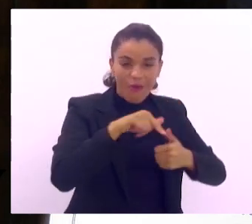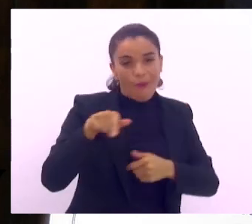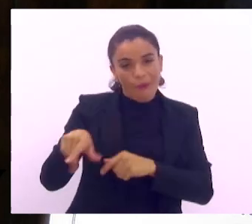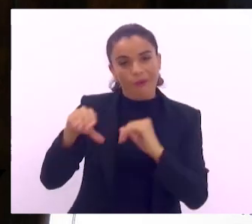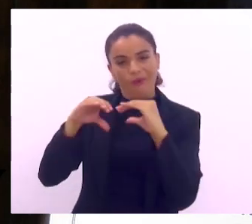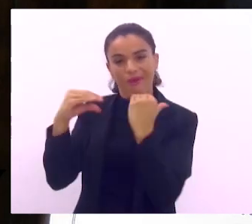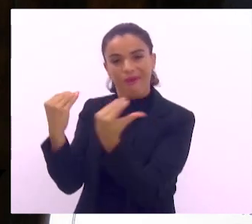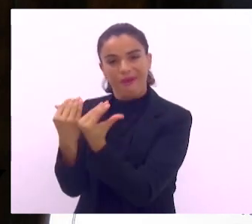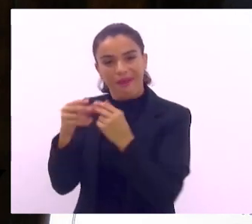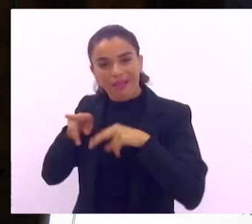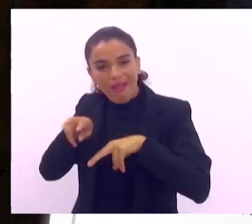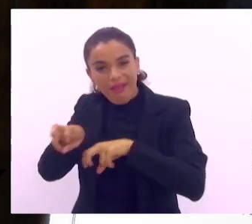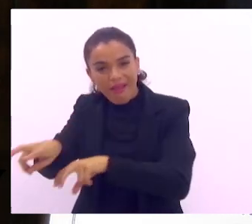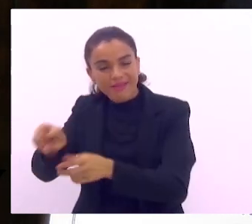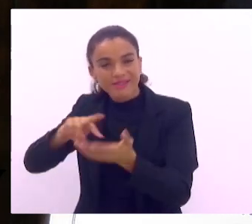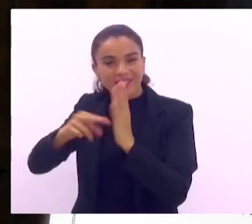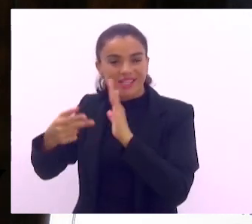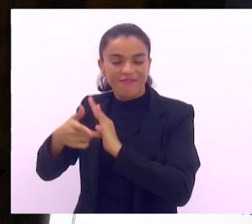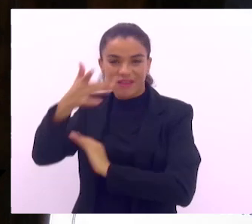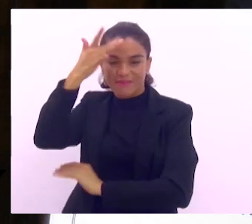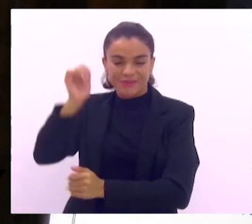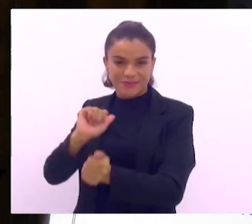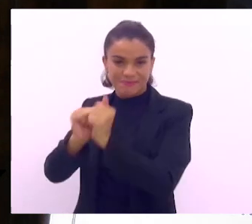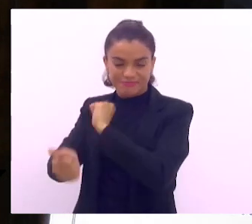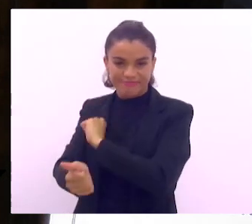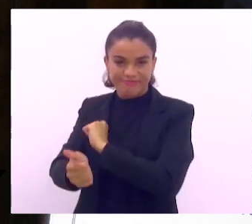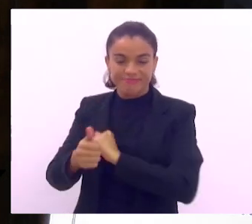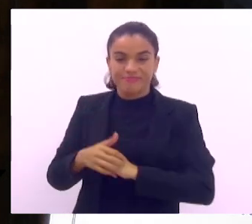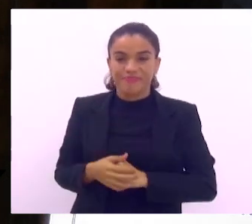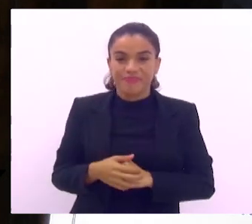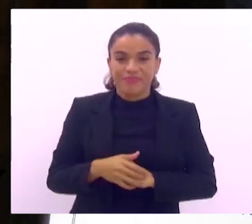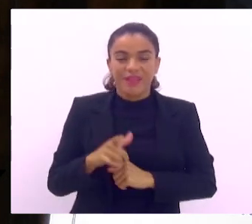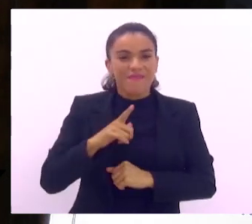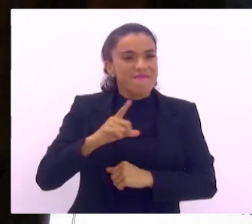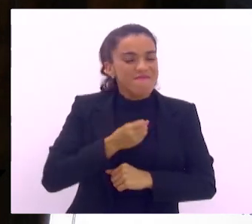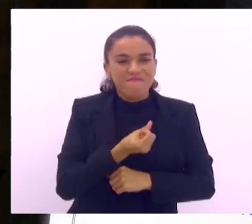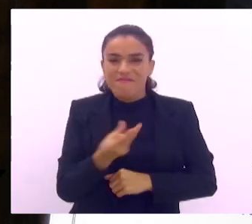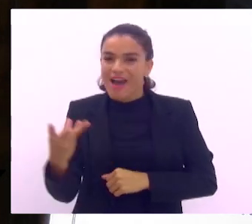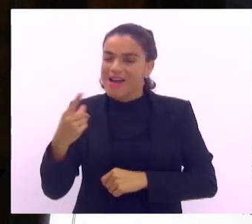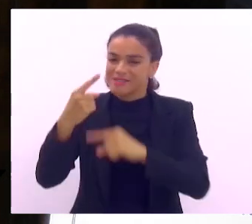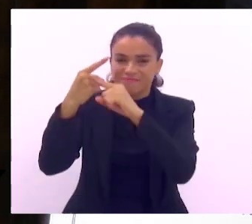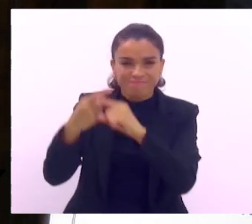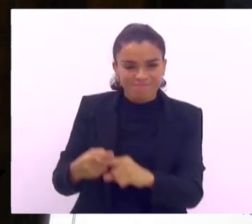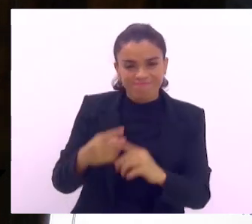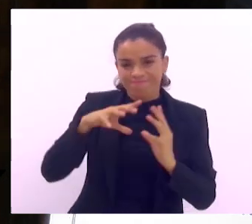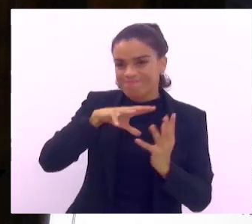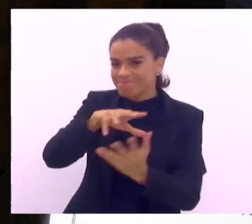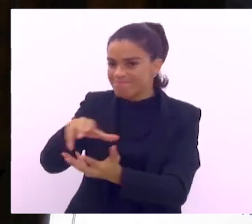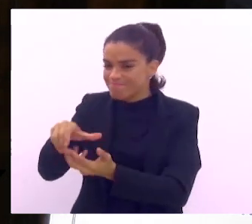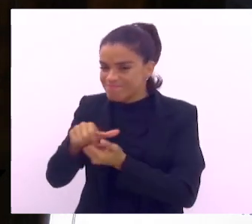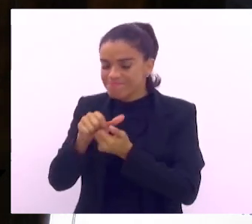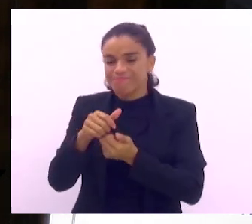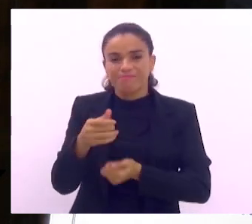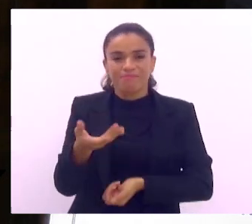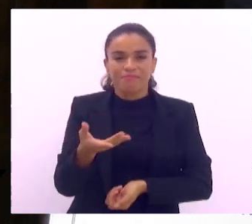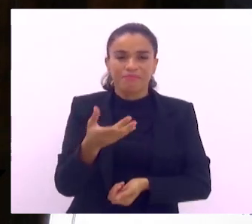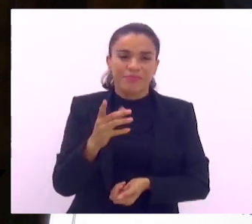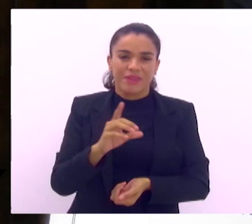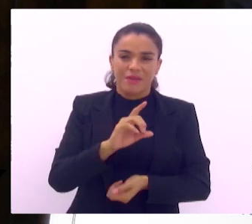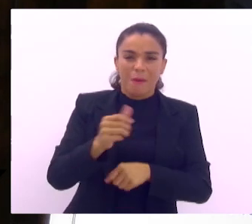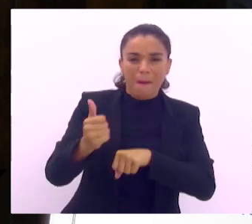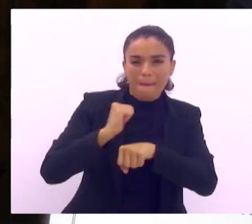Nós tivemos inúmeras competições internacionais aqui, grandes atletas passando pelos Grand